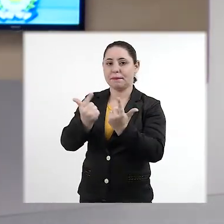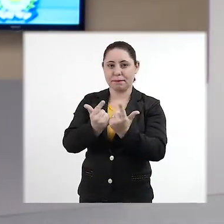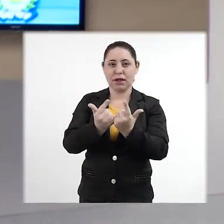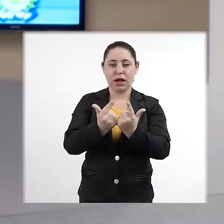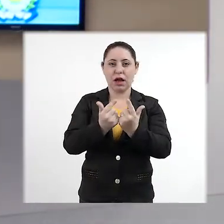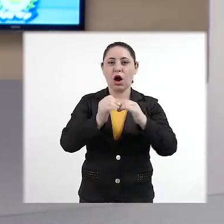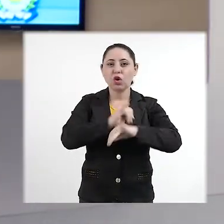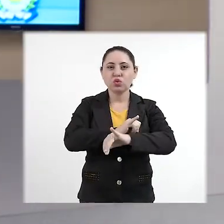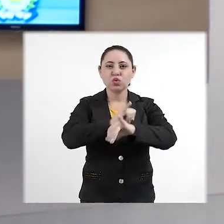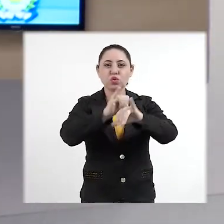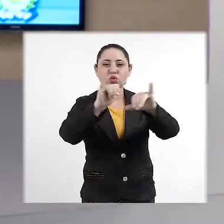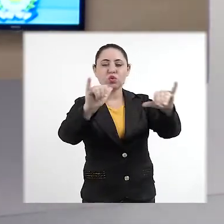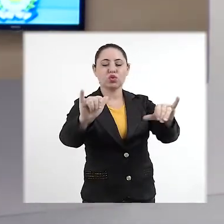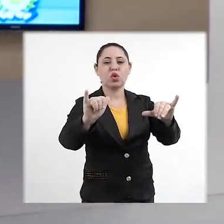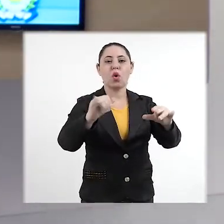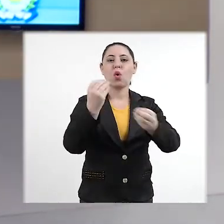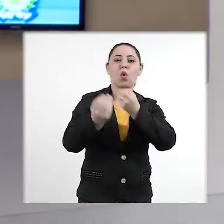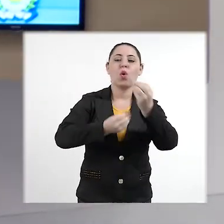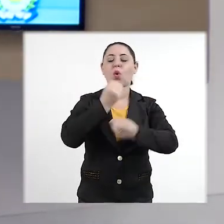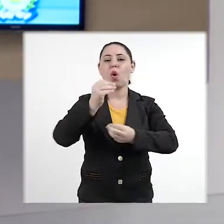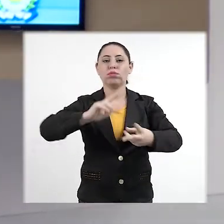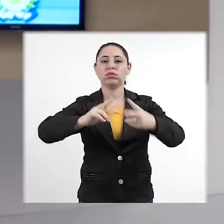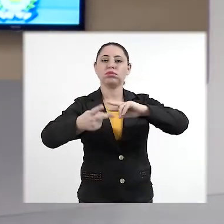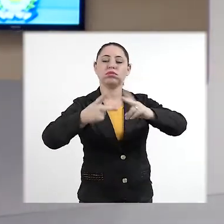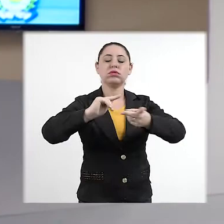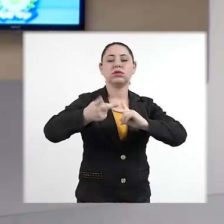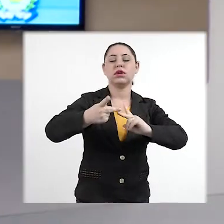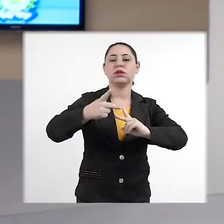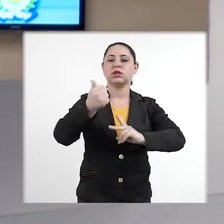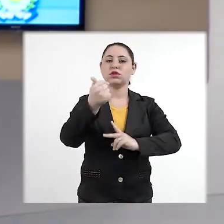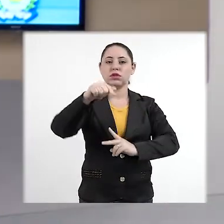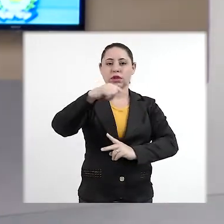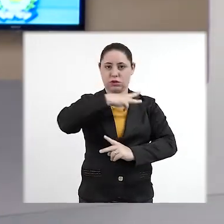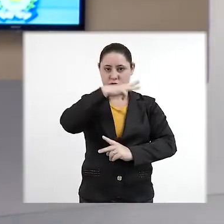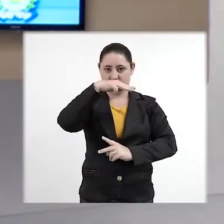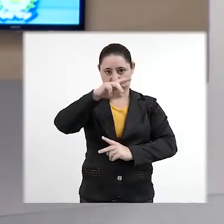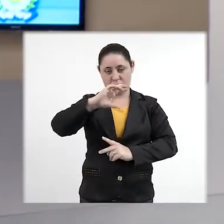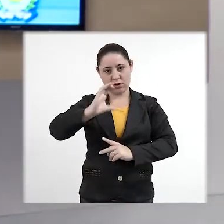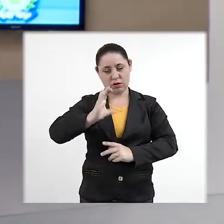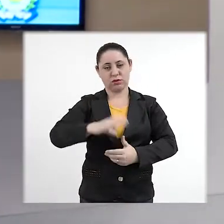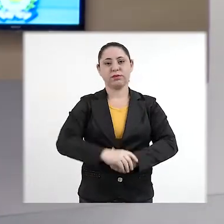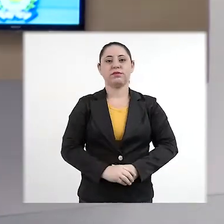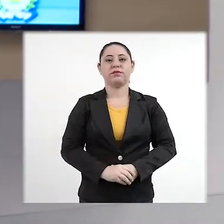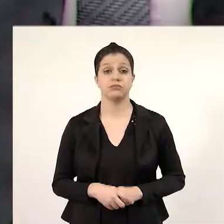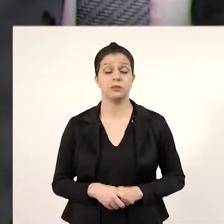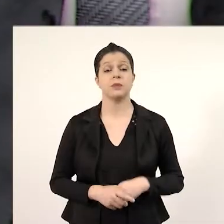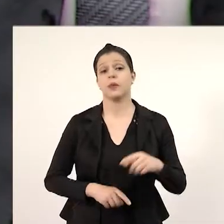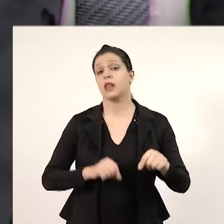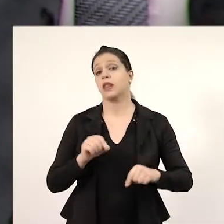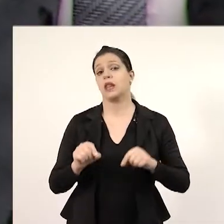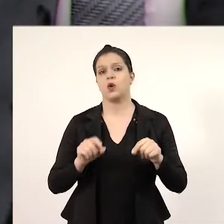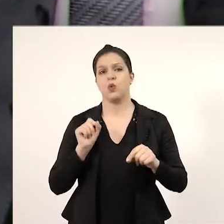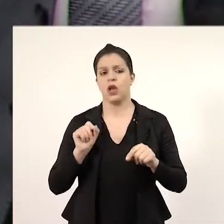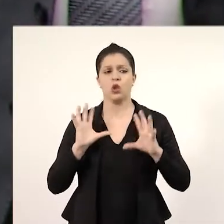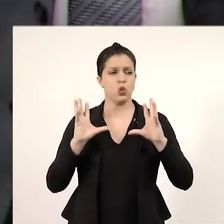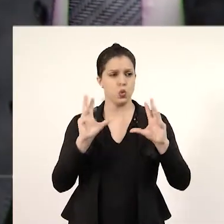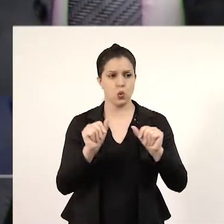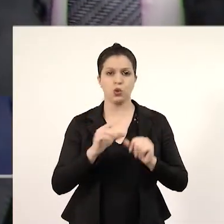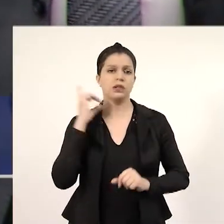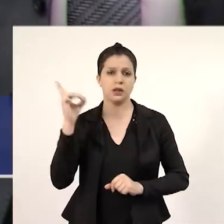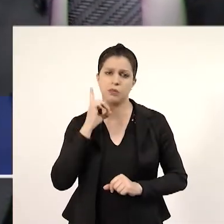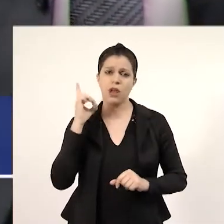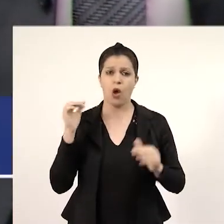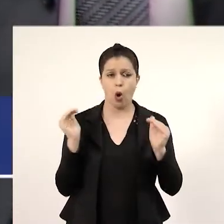a Assembleia Legislativa anunciou o esquema de plantão em 17 de março. Em tanto de acordo,